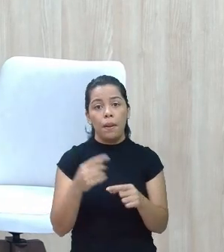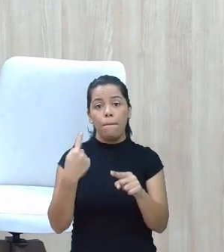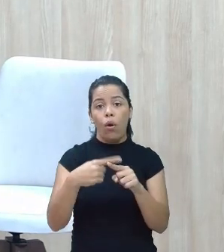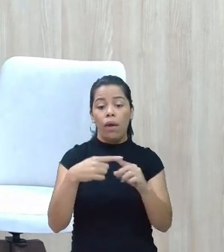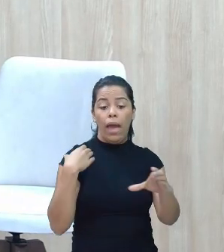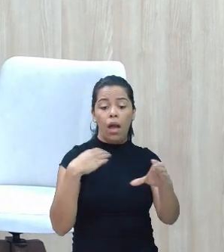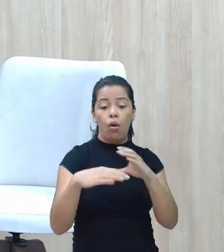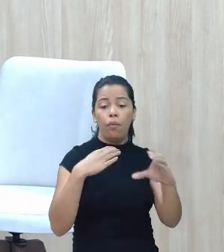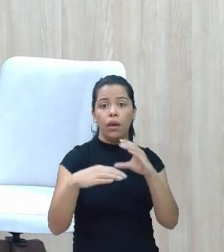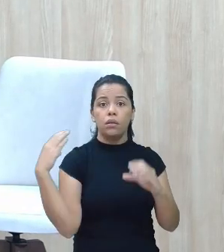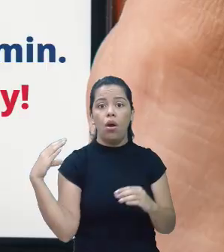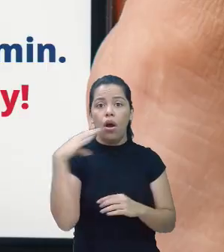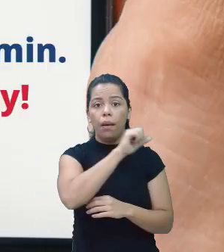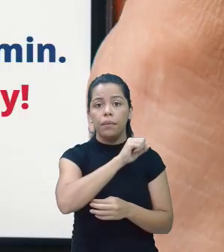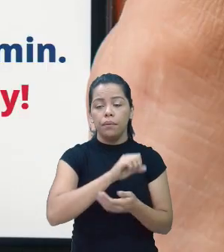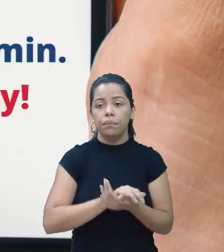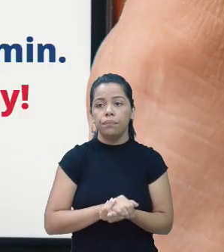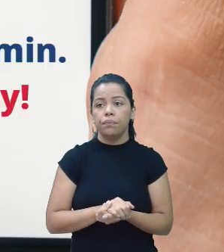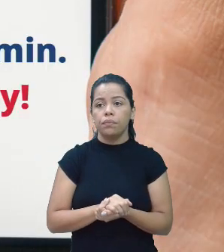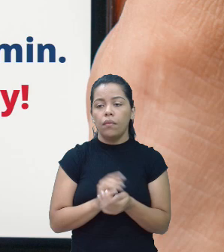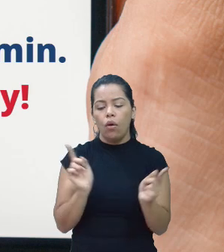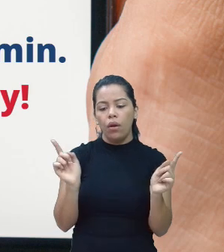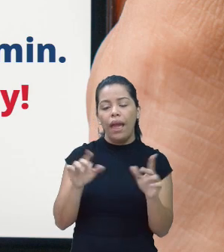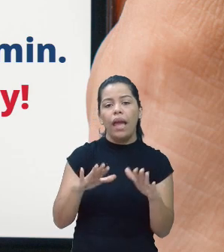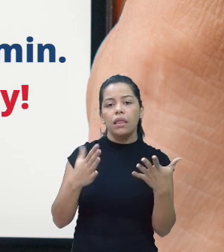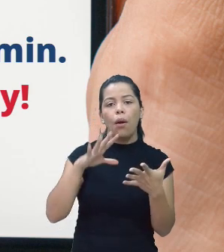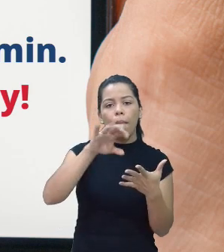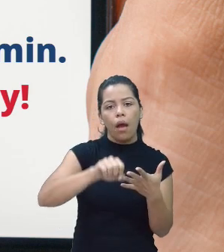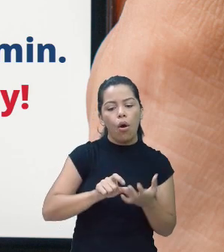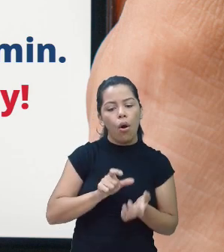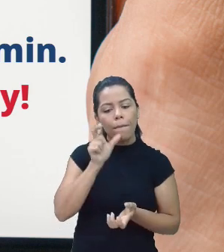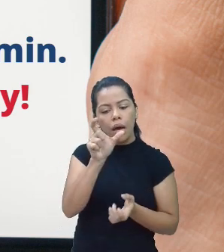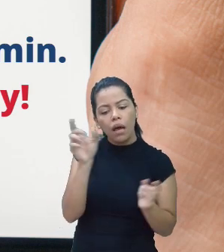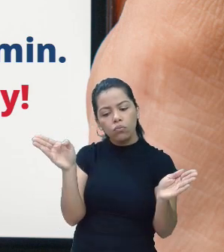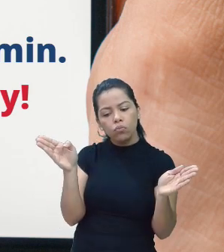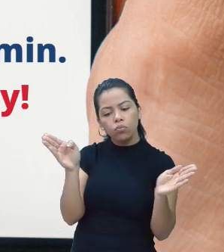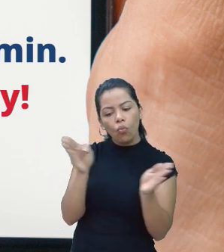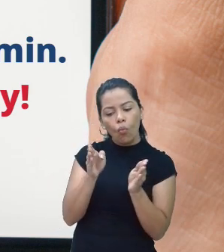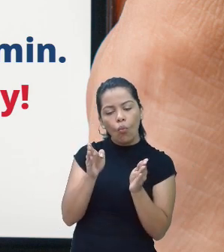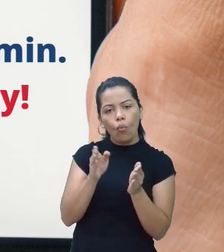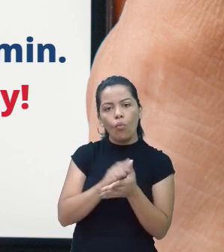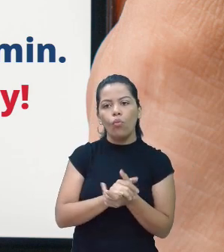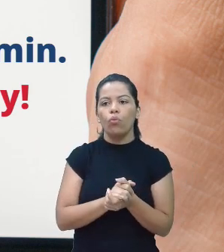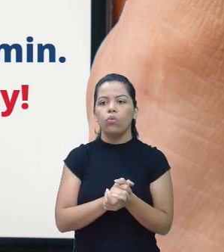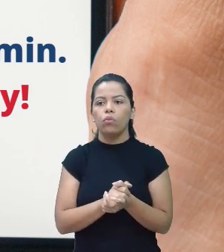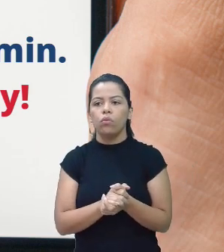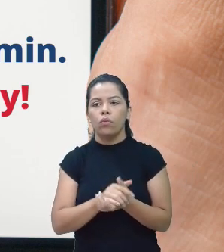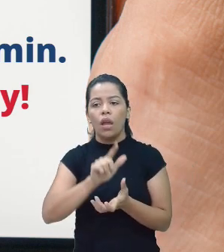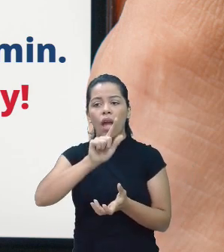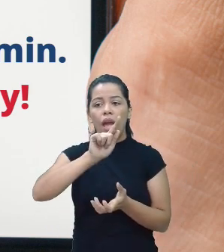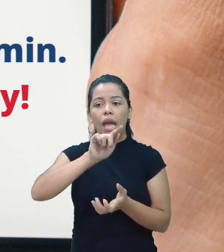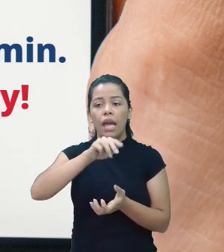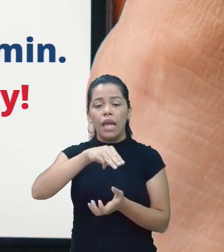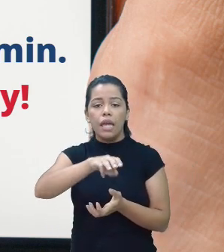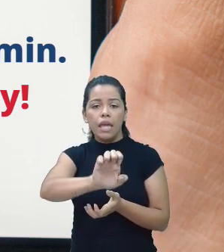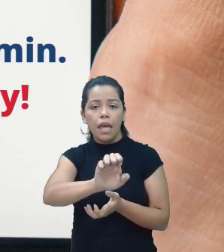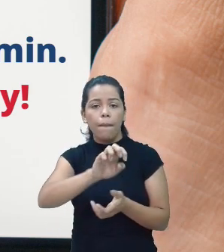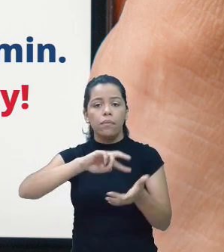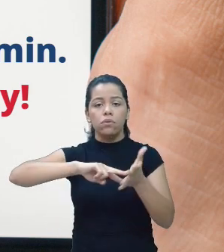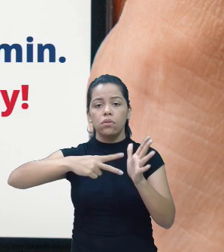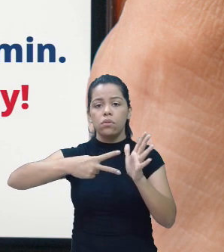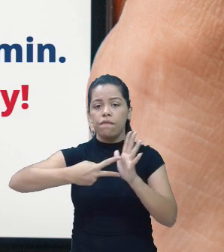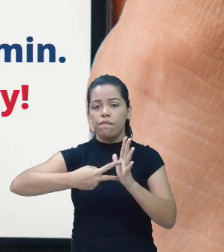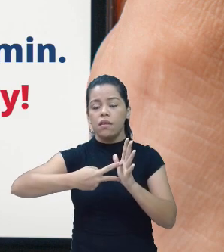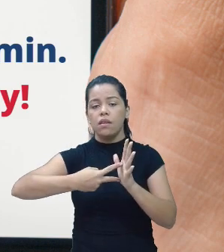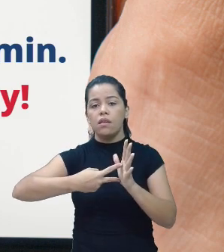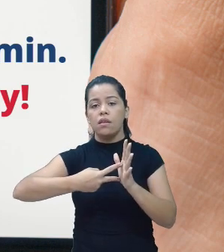bem comum, gente, ó. Uma contração, gonna, gimme, de give me, né? E love you, ou